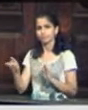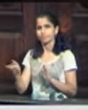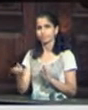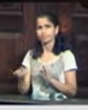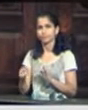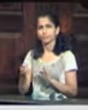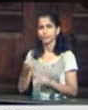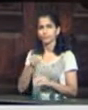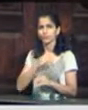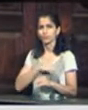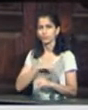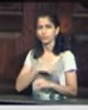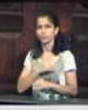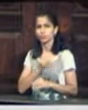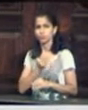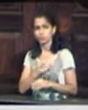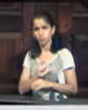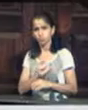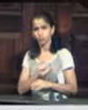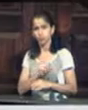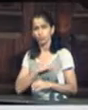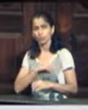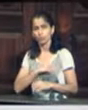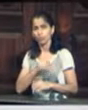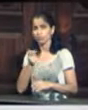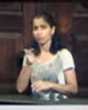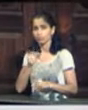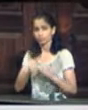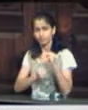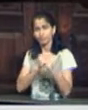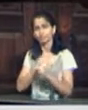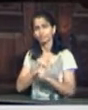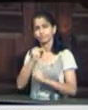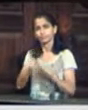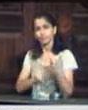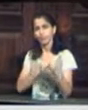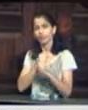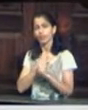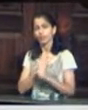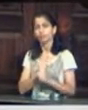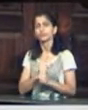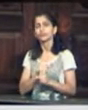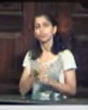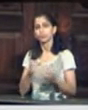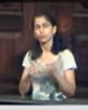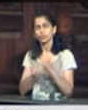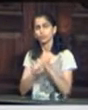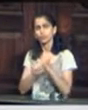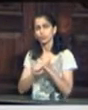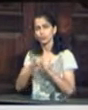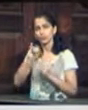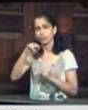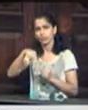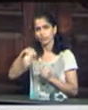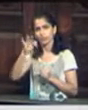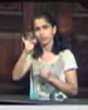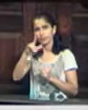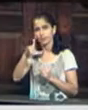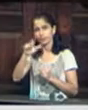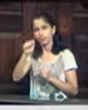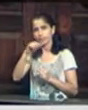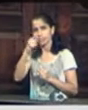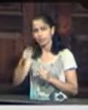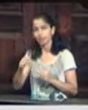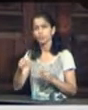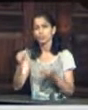reposição anual das perdas inflacionárias a que têm direito os trabalhadores. Além disso, seria um absurdo nós aprovarmos